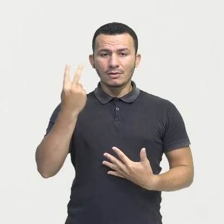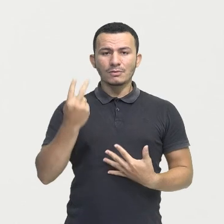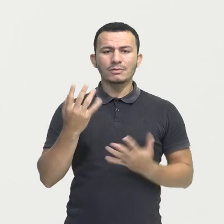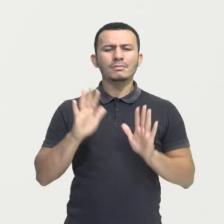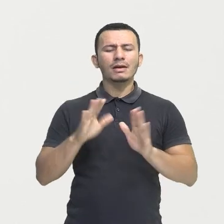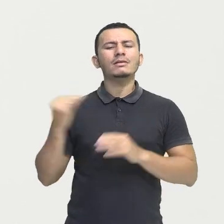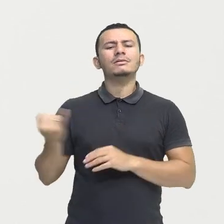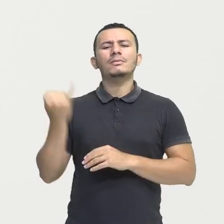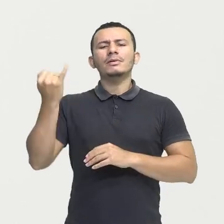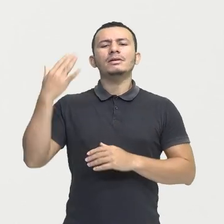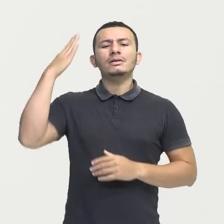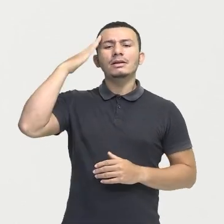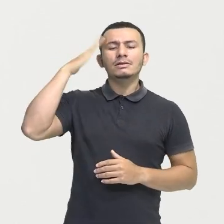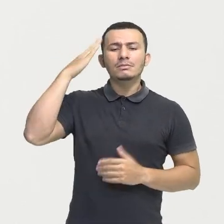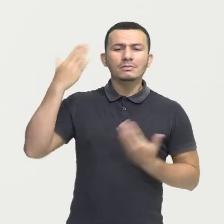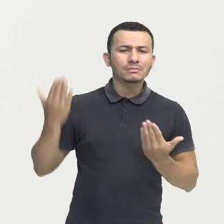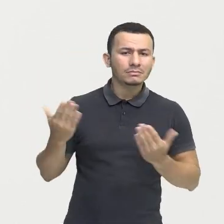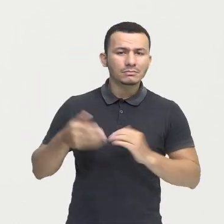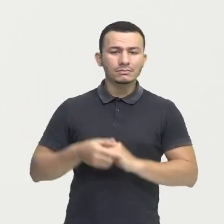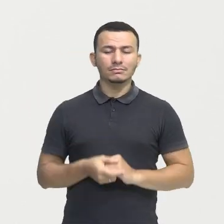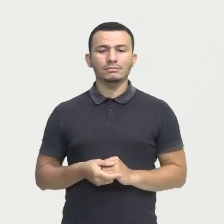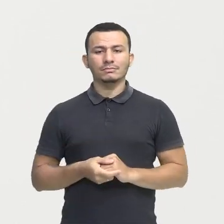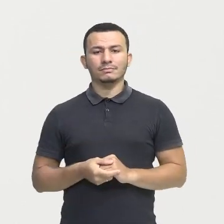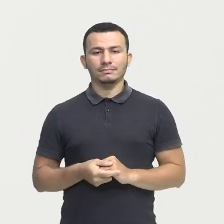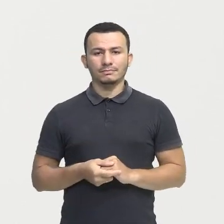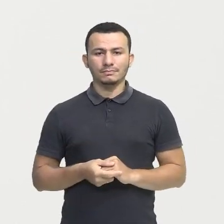então? A importância é que